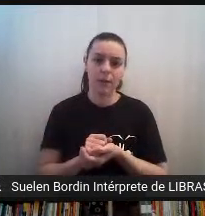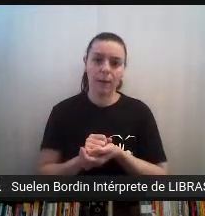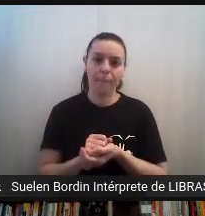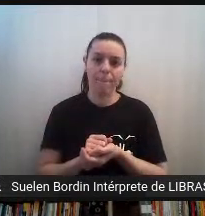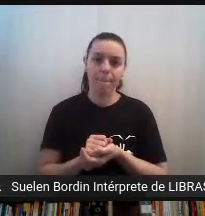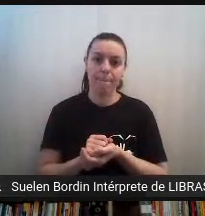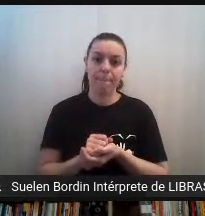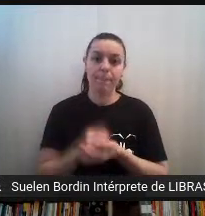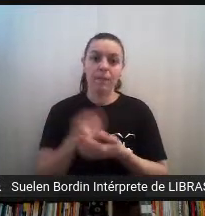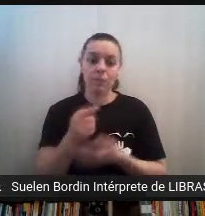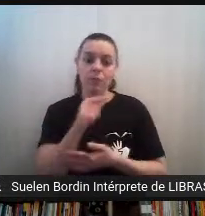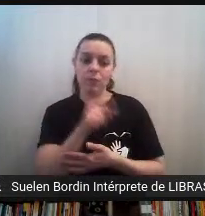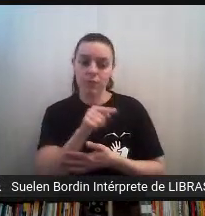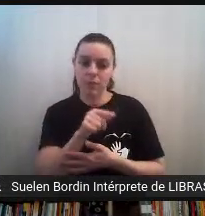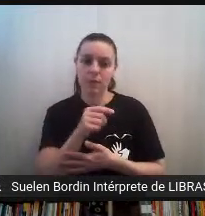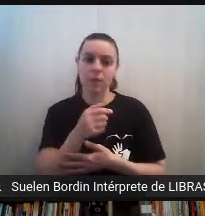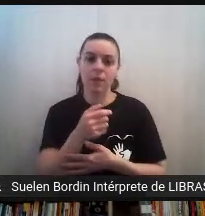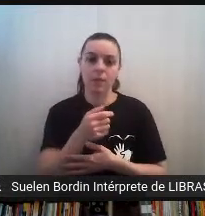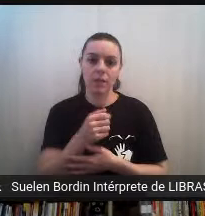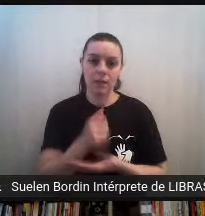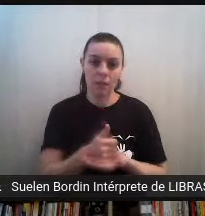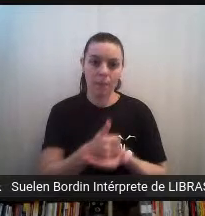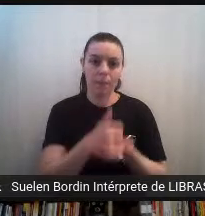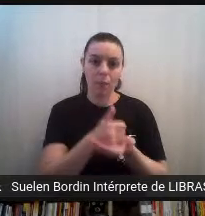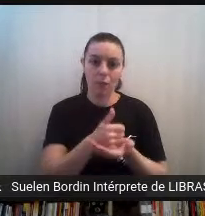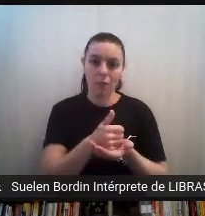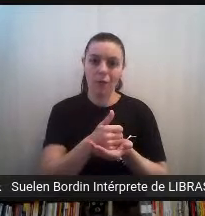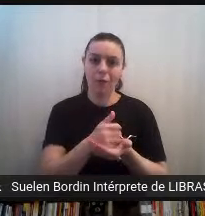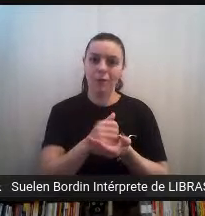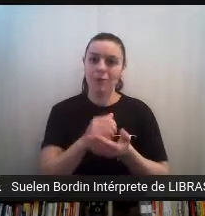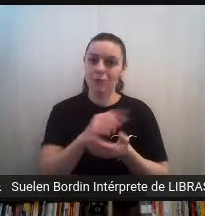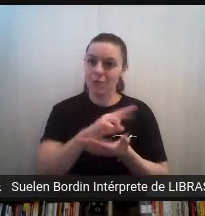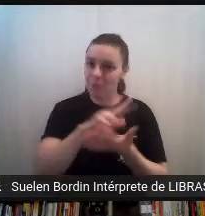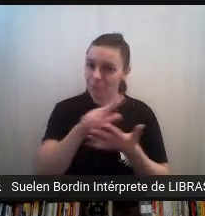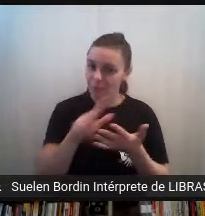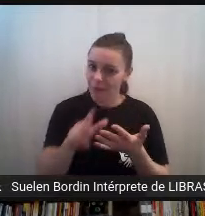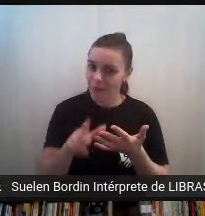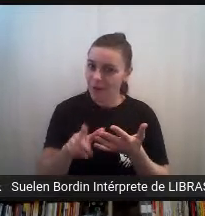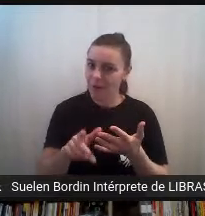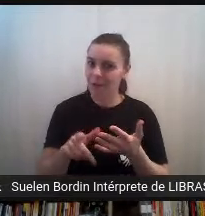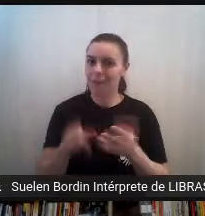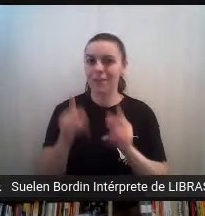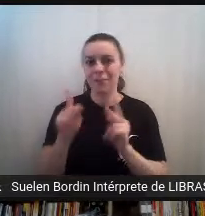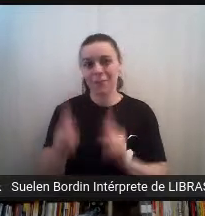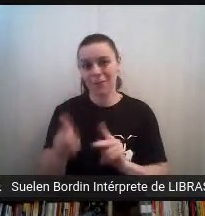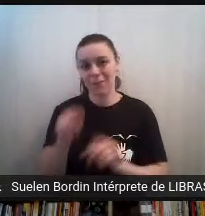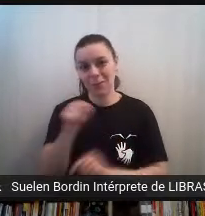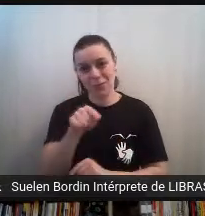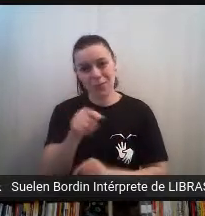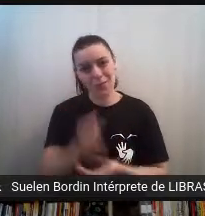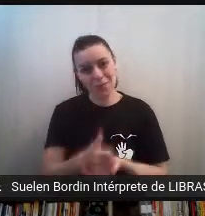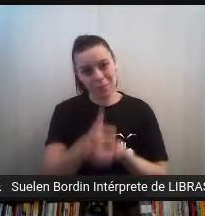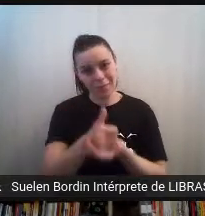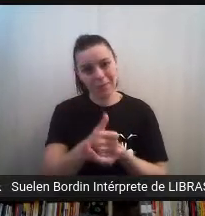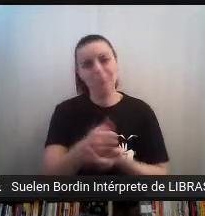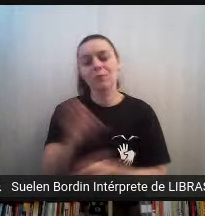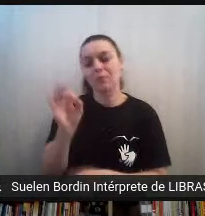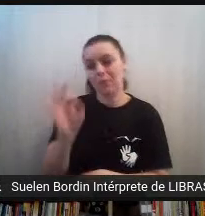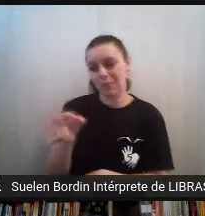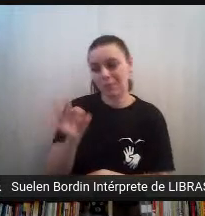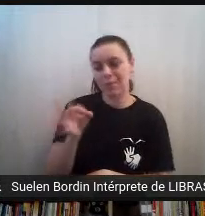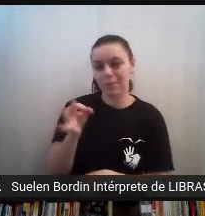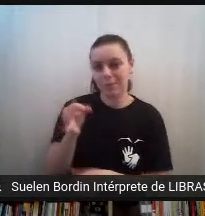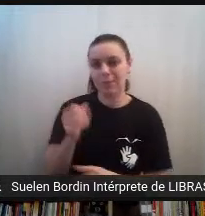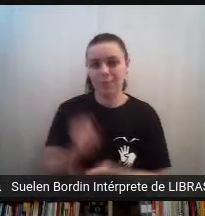certamente você vai ser apoio de muita gente também. Vai apoiar muita gente aí pela frente. Com certeza.